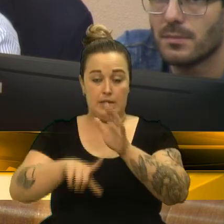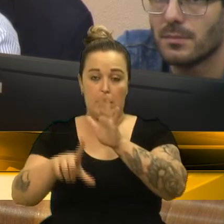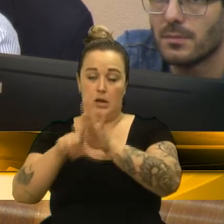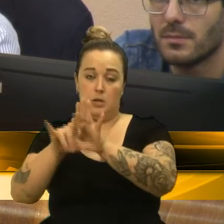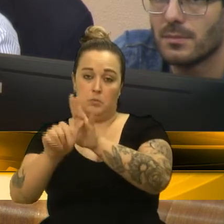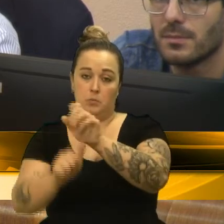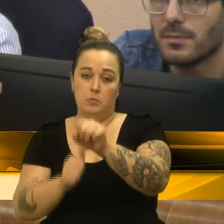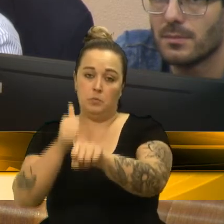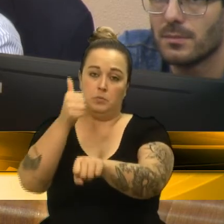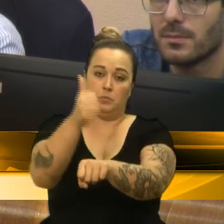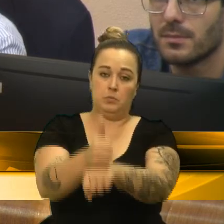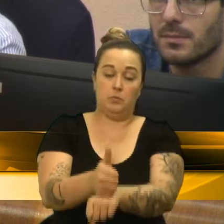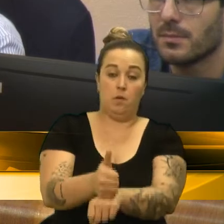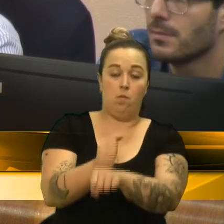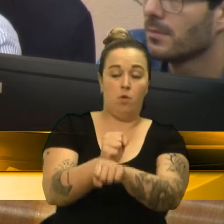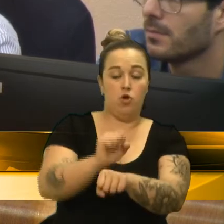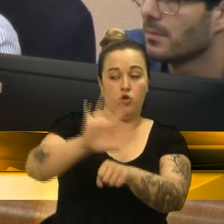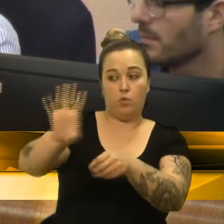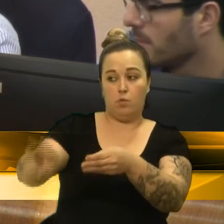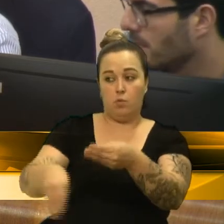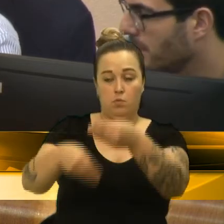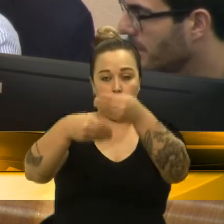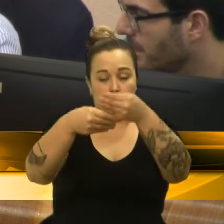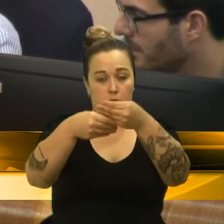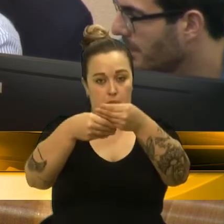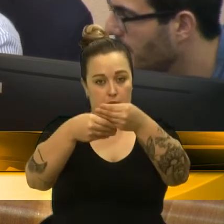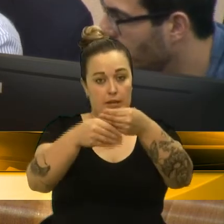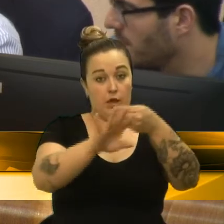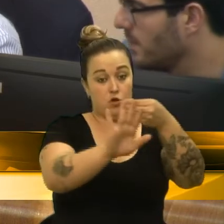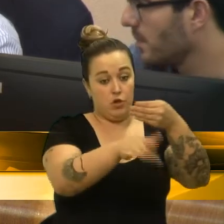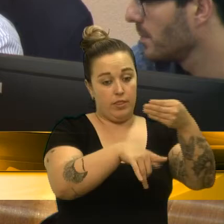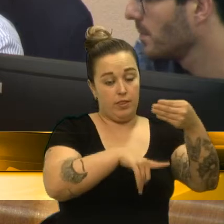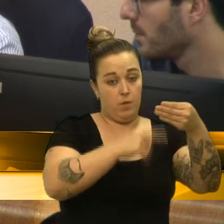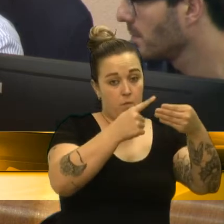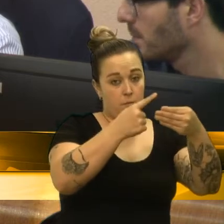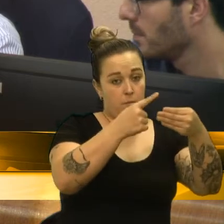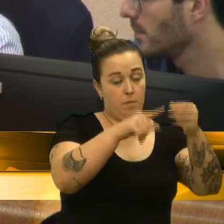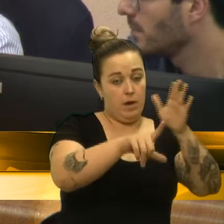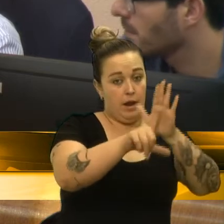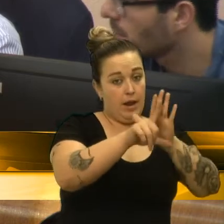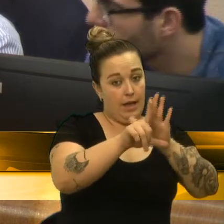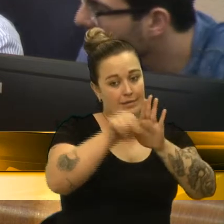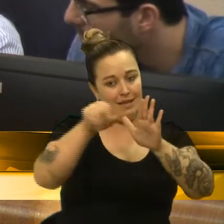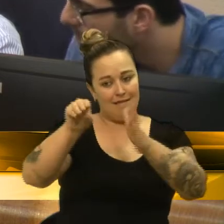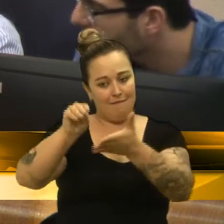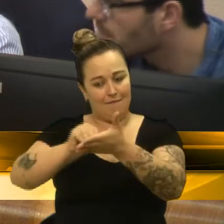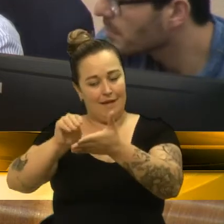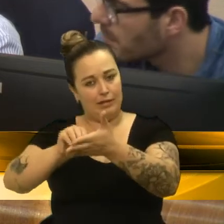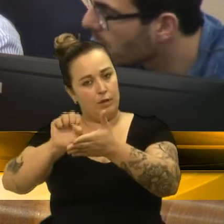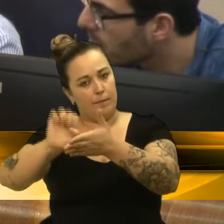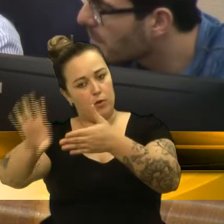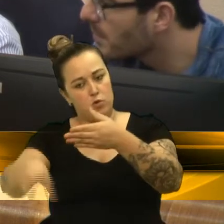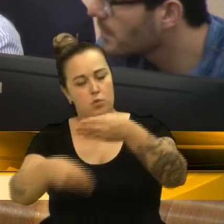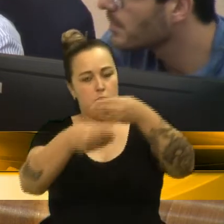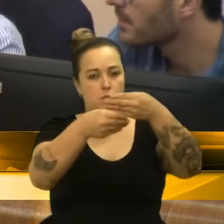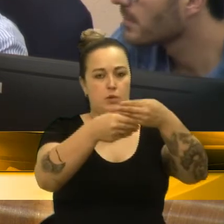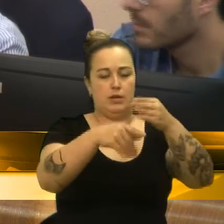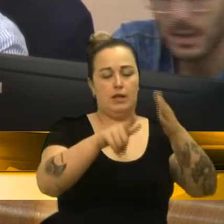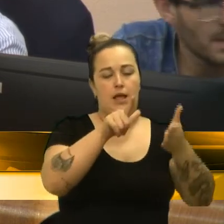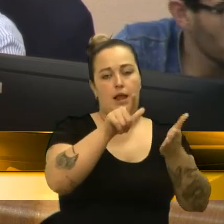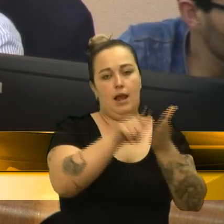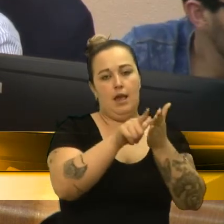aplicação complementar, possibilitando o aperfeiçoamento da lei já existente naquilo em que ela for omissa. Como o processo de cassação de mandato eletivo tem